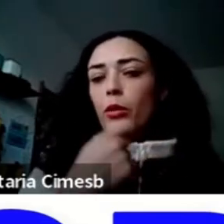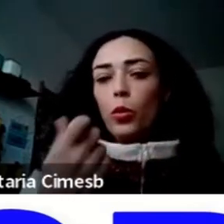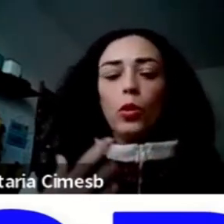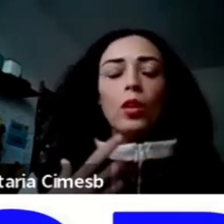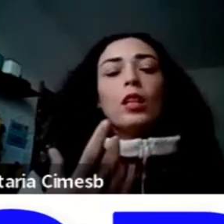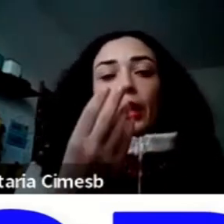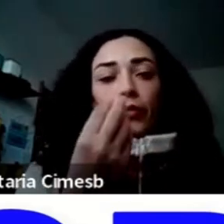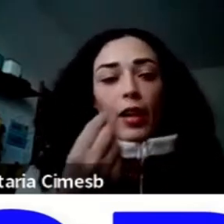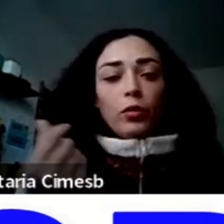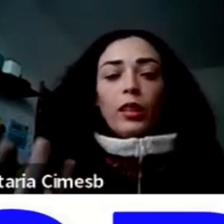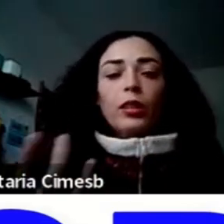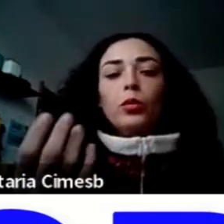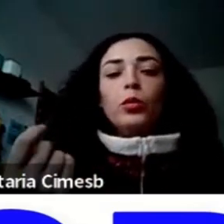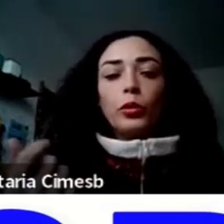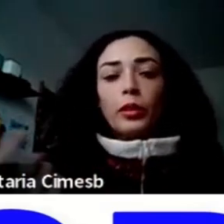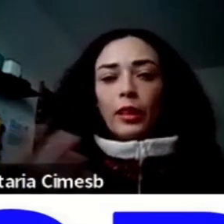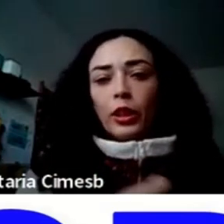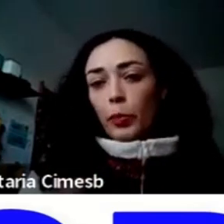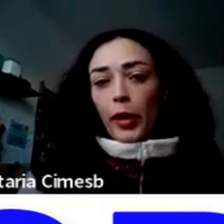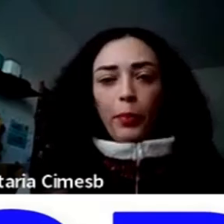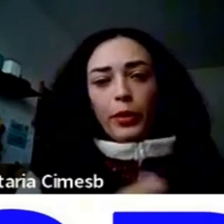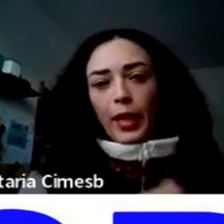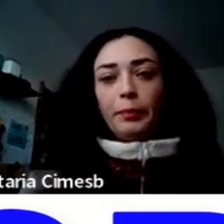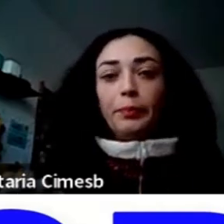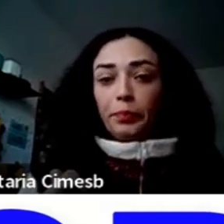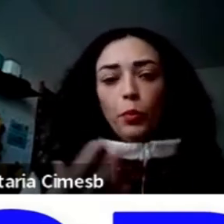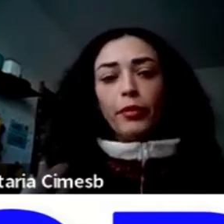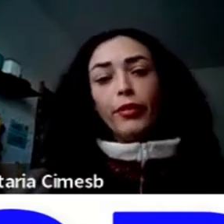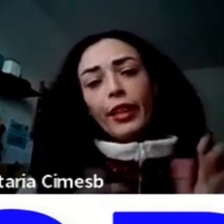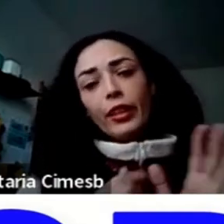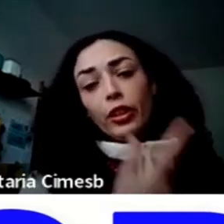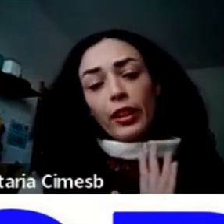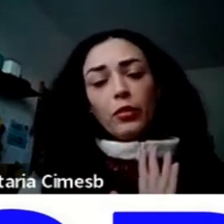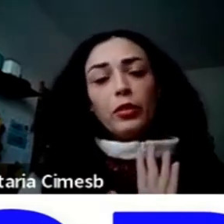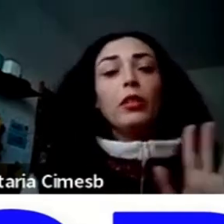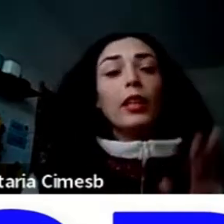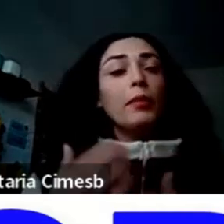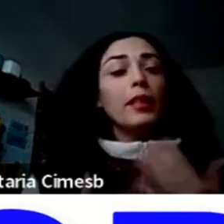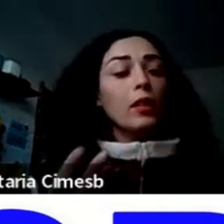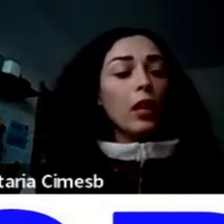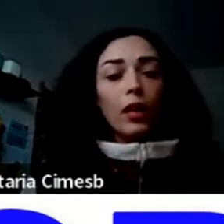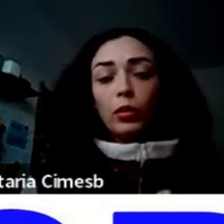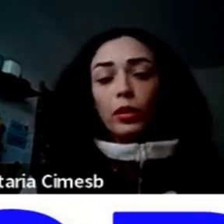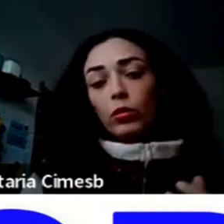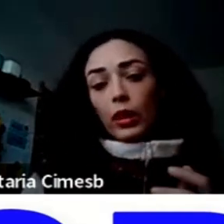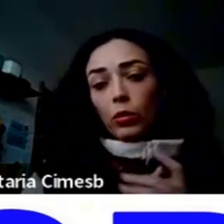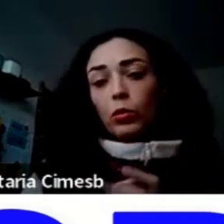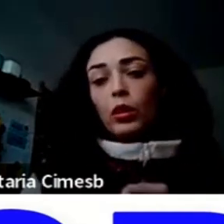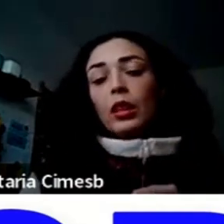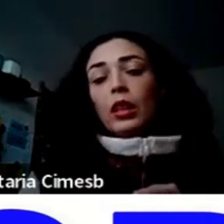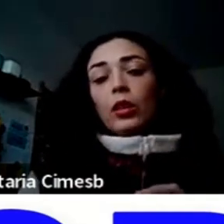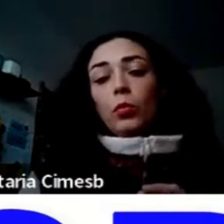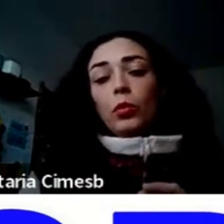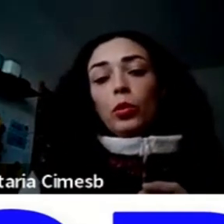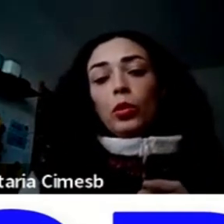andar, pegar metrô, porque ele vai aguçando os outros sentidos para poder sobreviver. A gente que tem os 5 acaba não aguçando